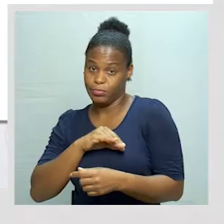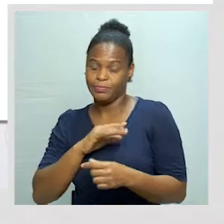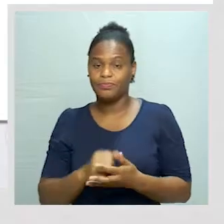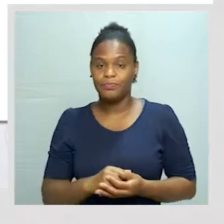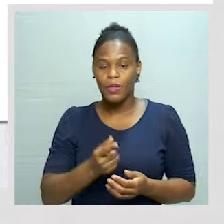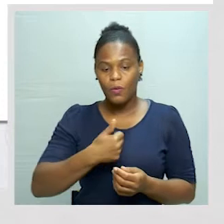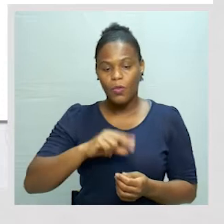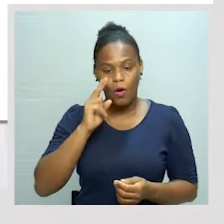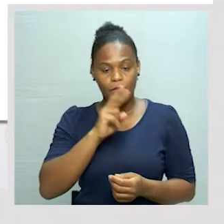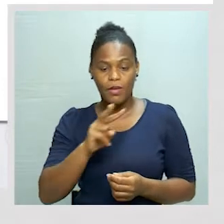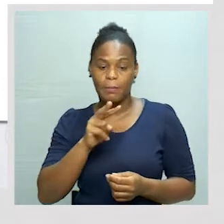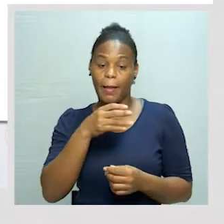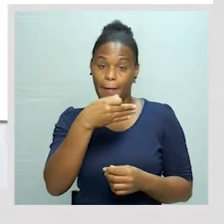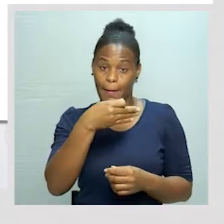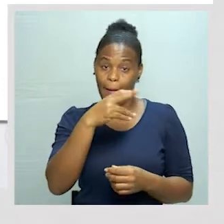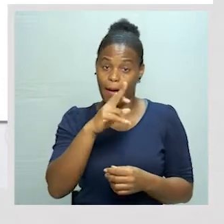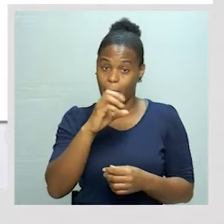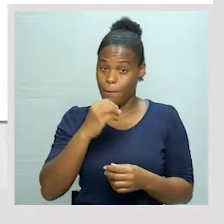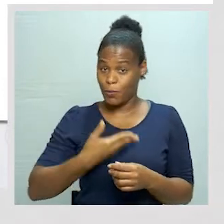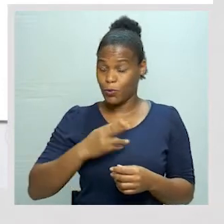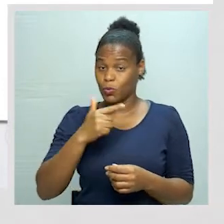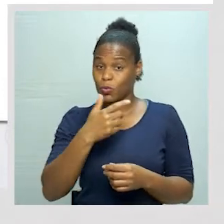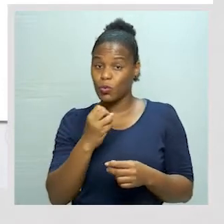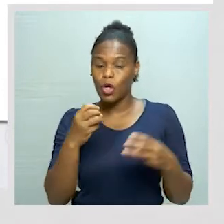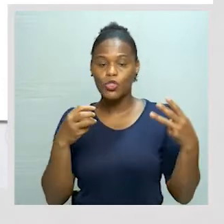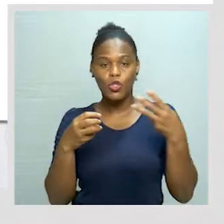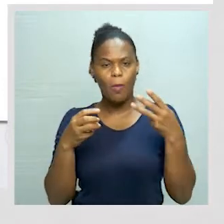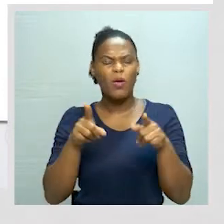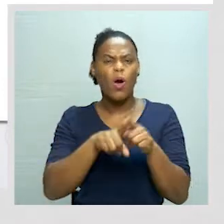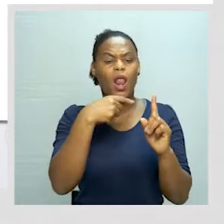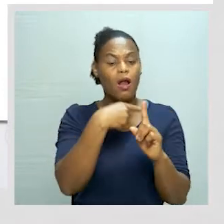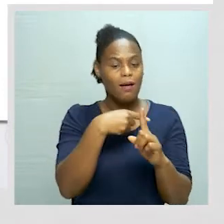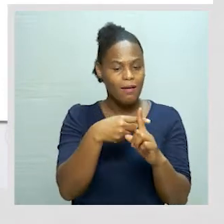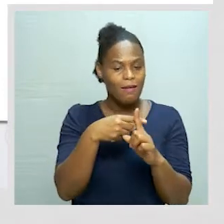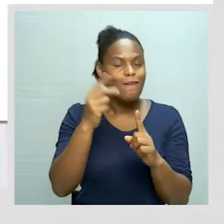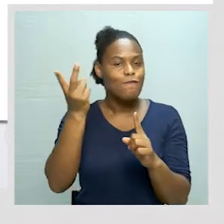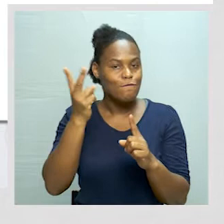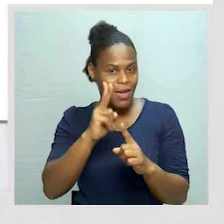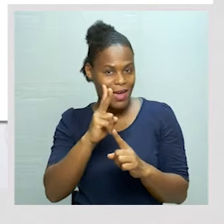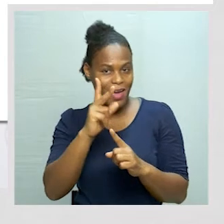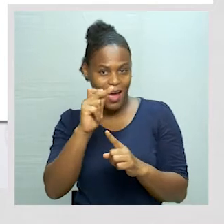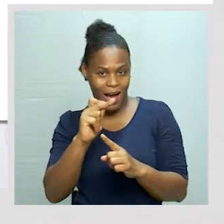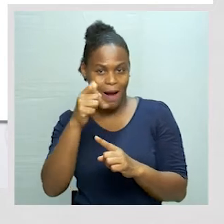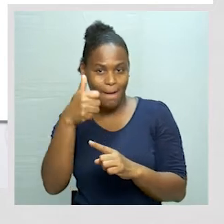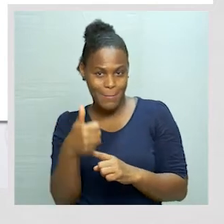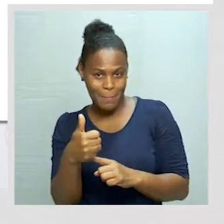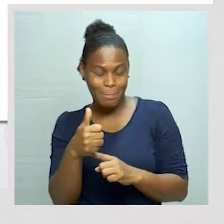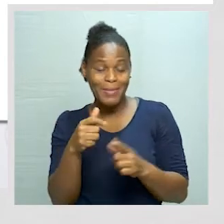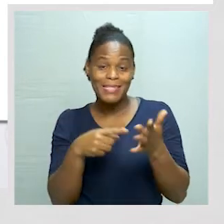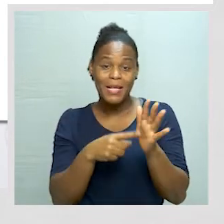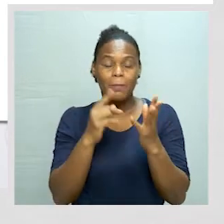que o produto é o somatório dos valores acrescentados brutos. Ou seja, nós fizemos